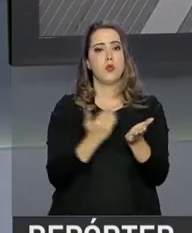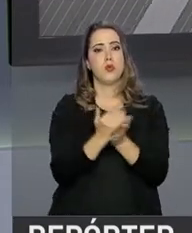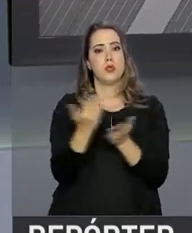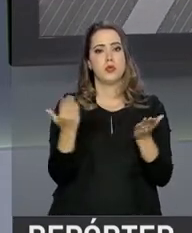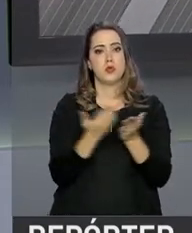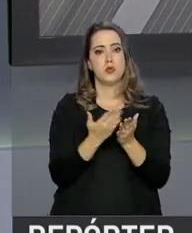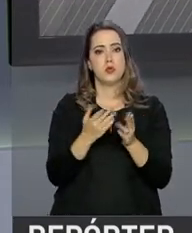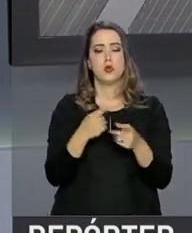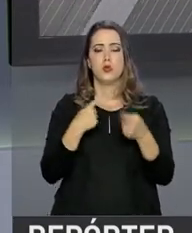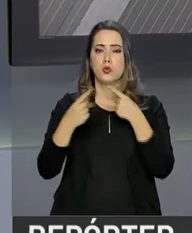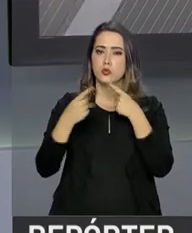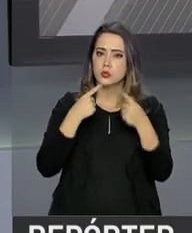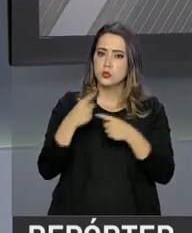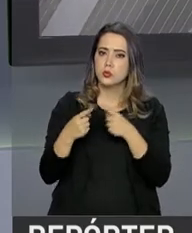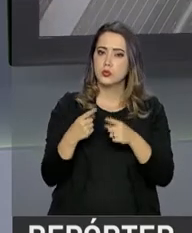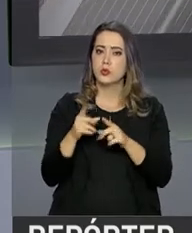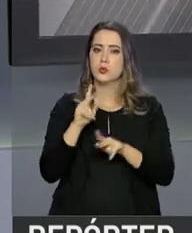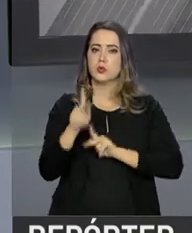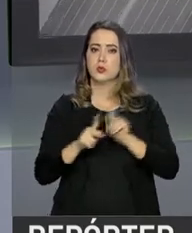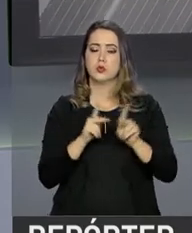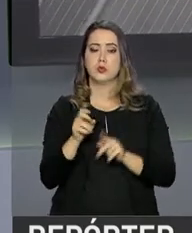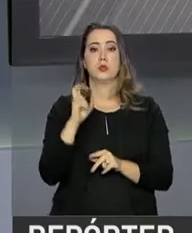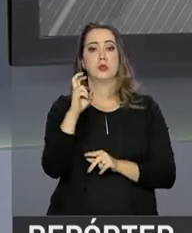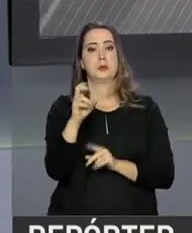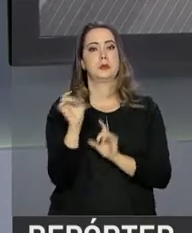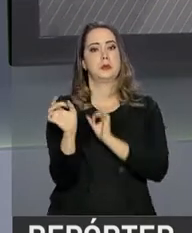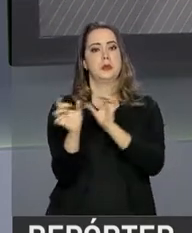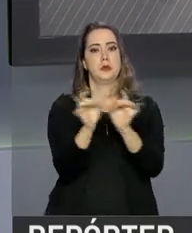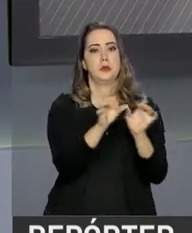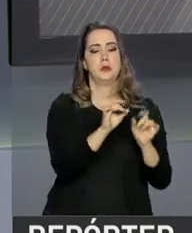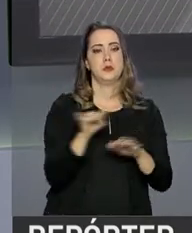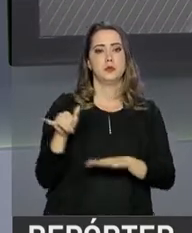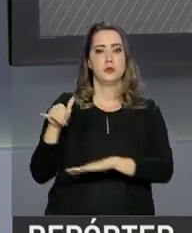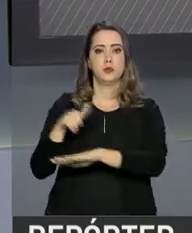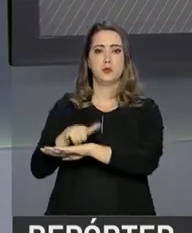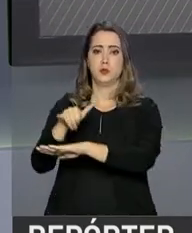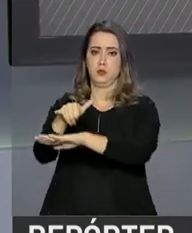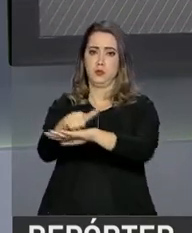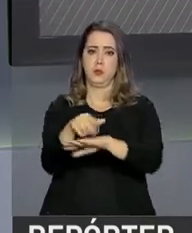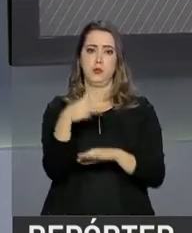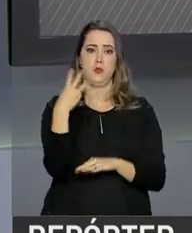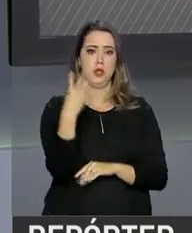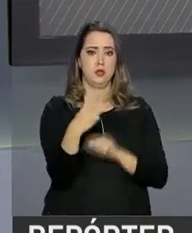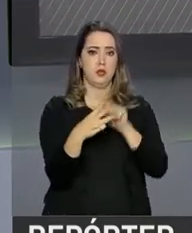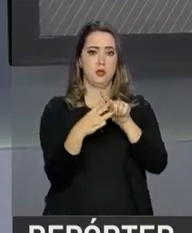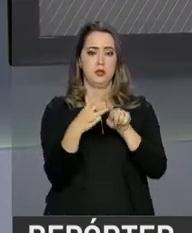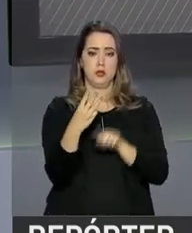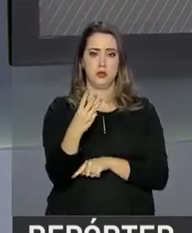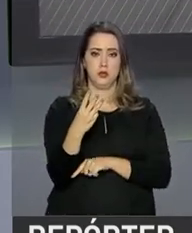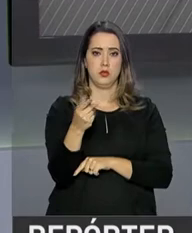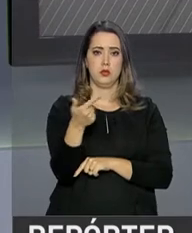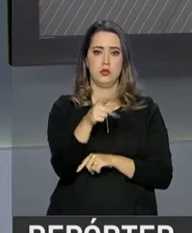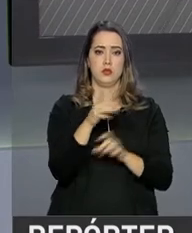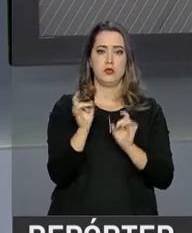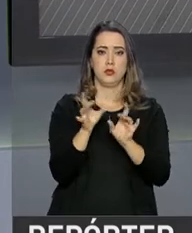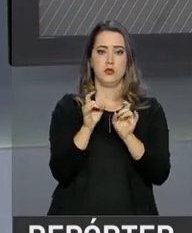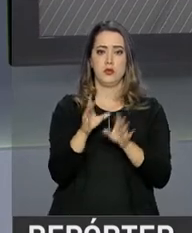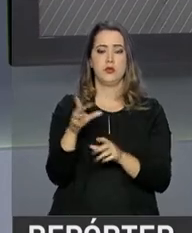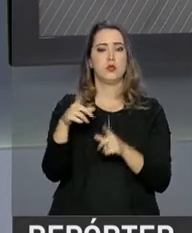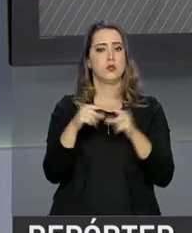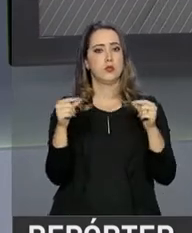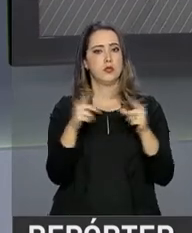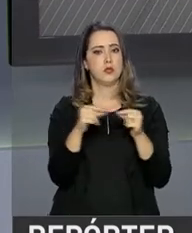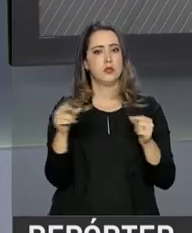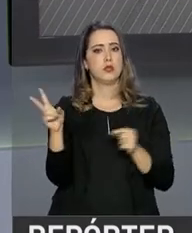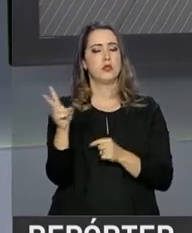quinta rodada de concessão de aeroportos 13 aeroportos serão leiloados além de brasília vitória recife cuiabá terão